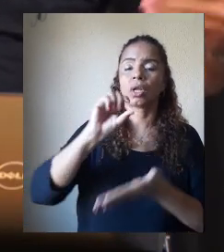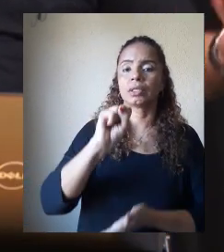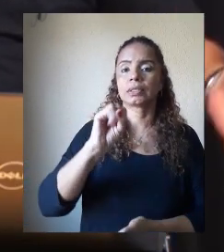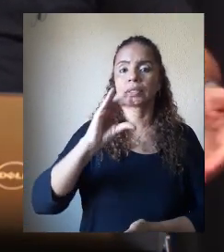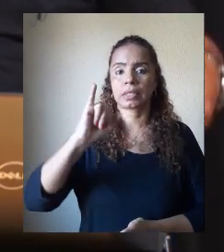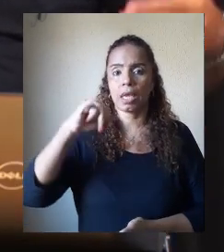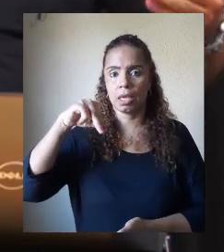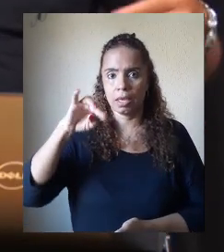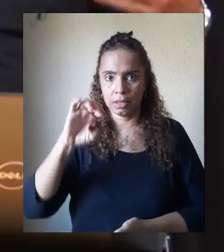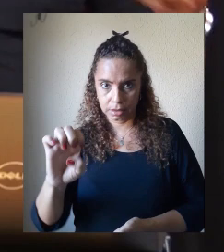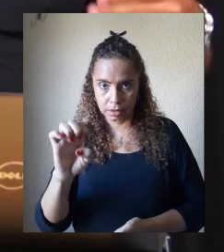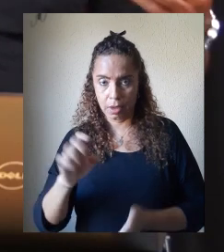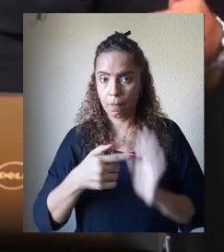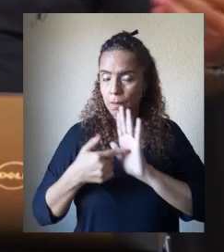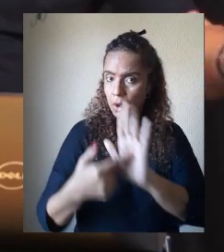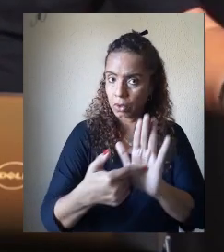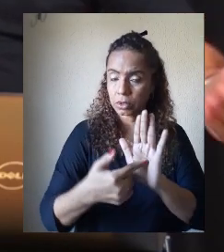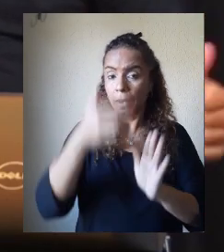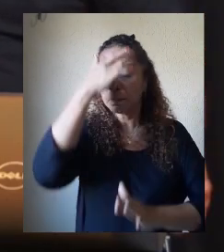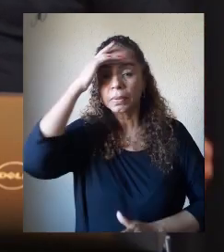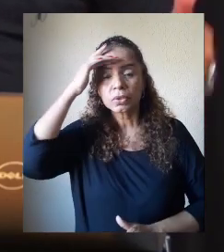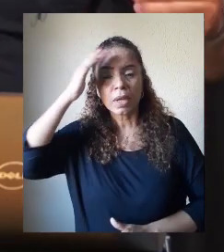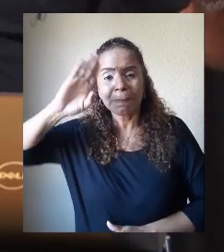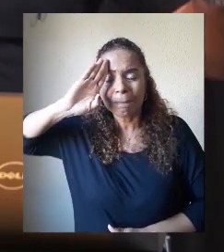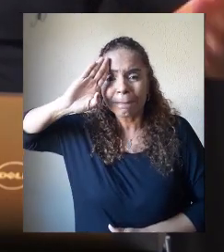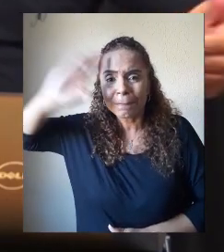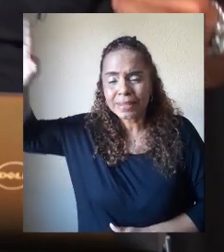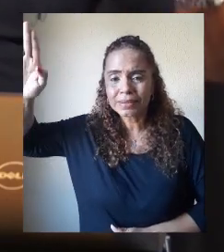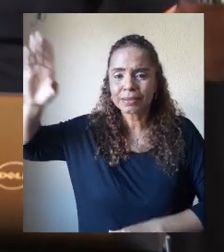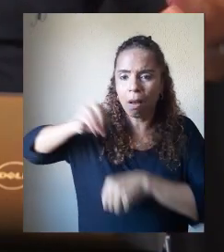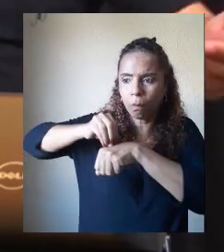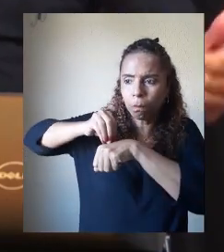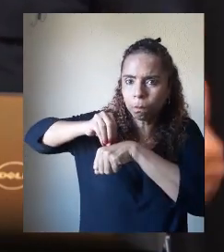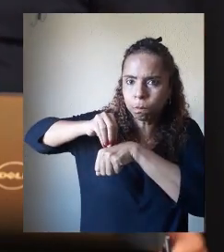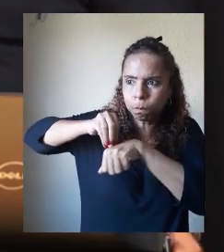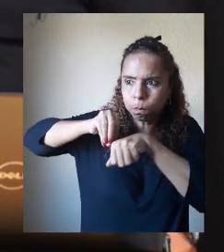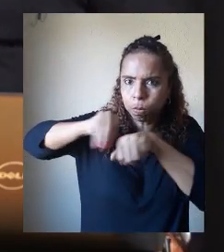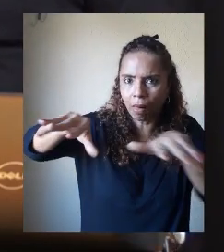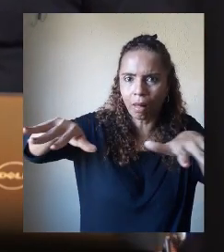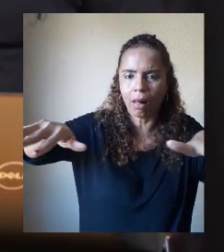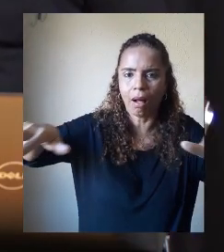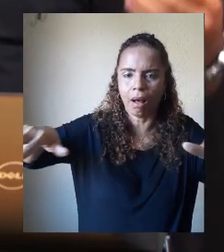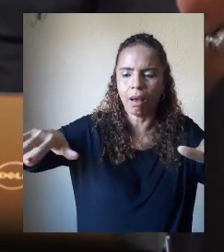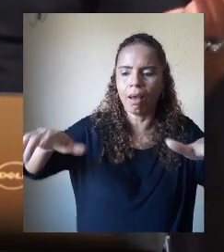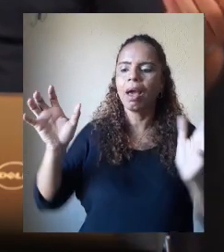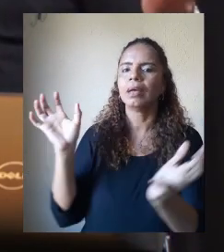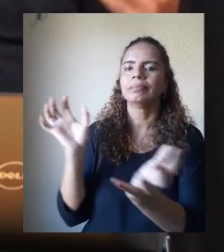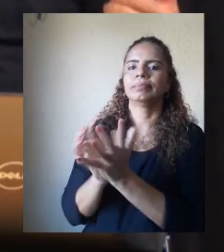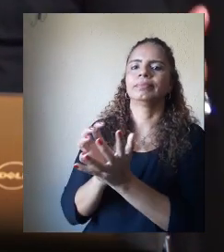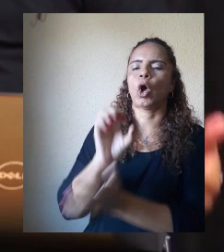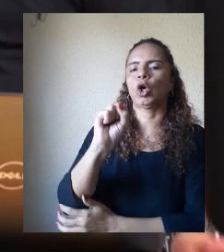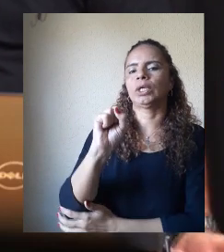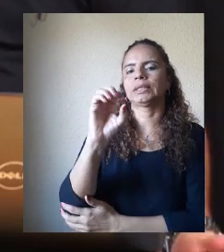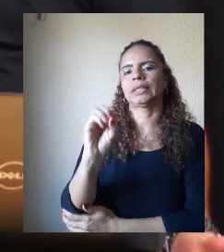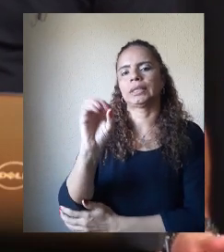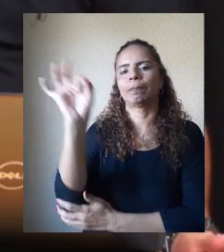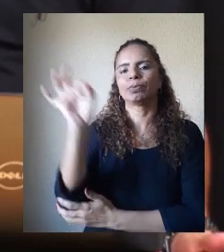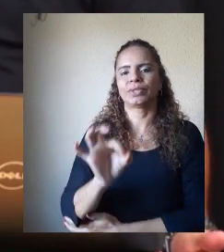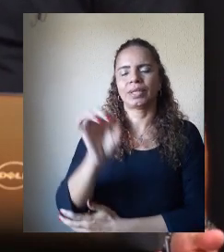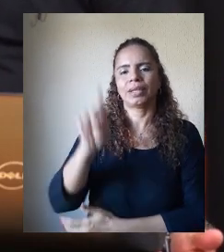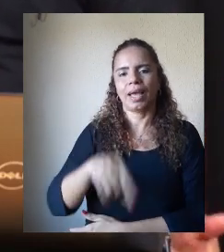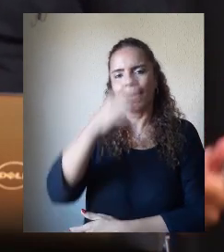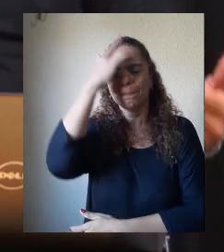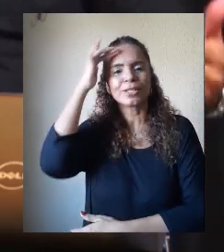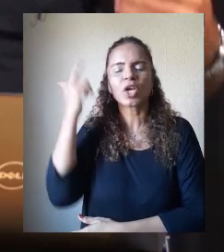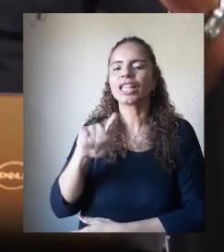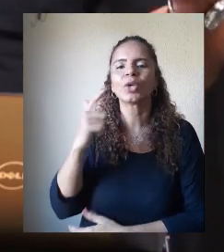não sintomáticos são a principal causa, aqueles não diagnosticados, a principal causa de transmissão. 80% deles são assintomáticos.